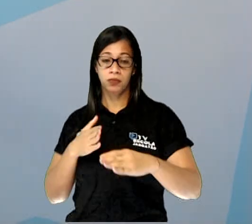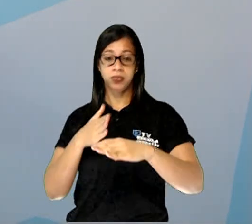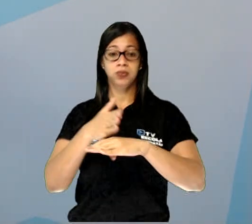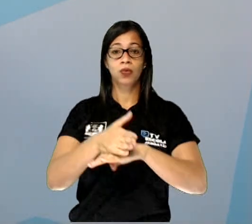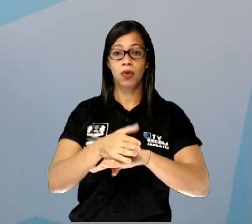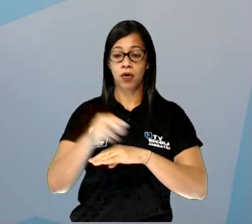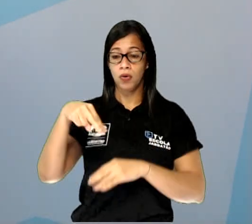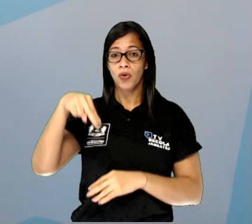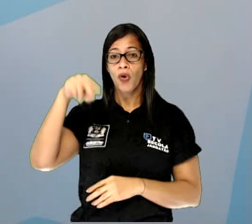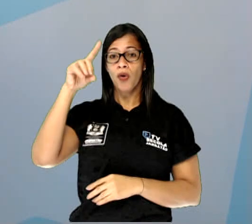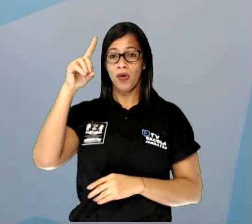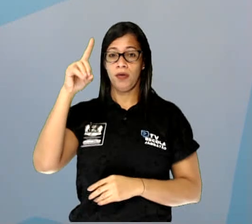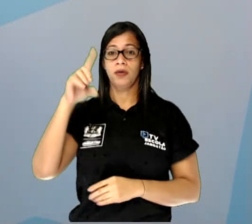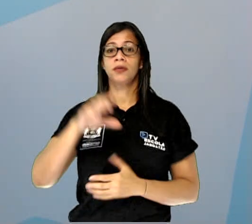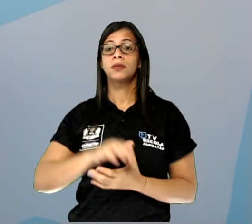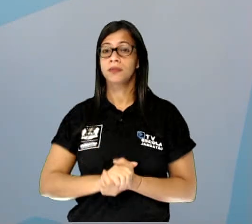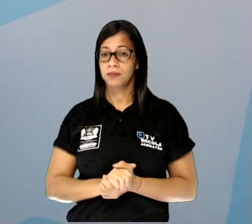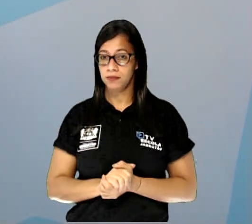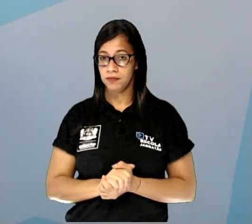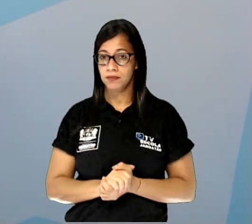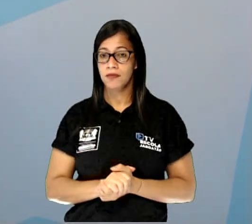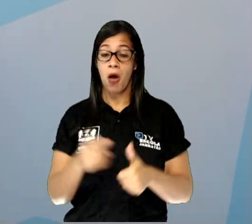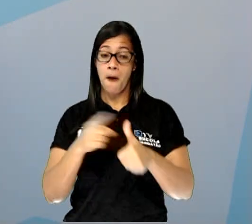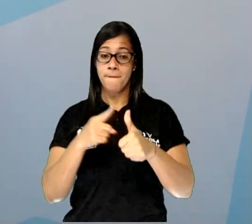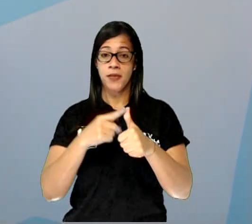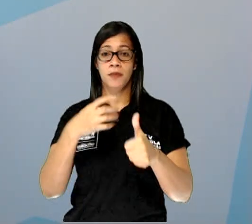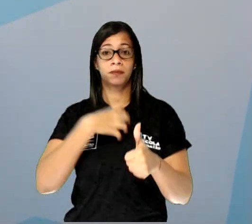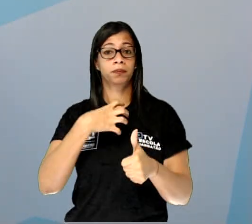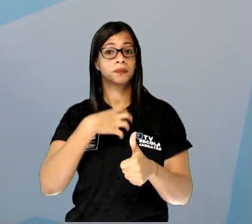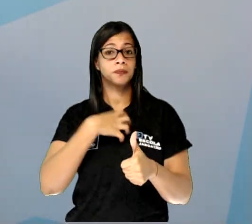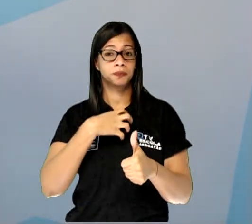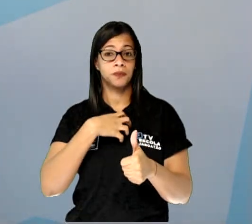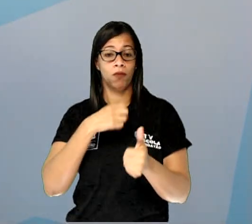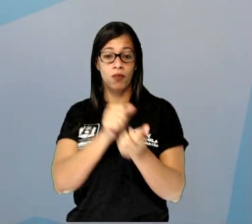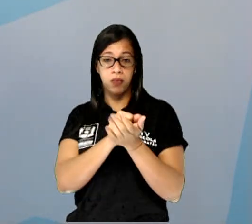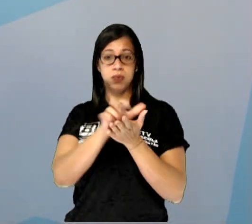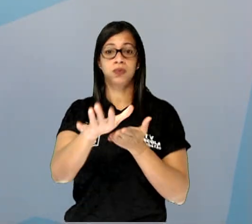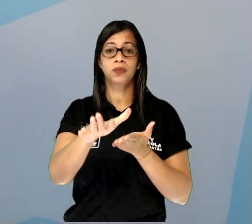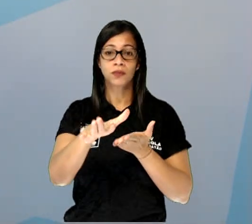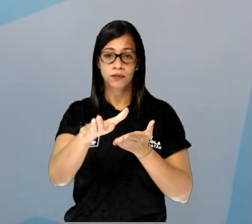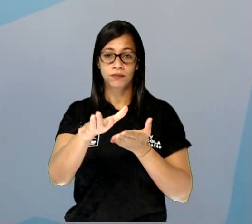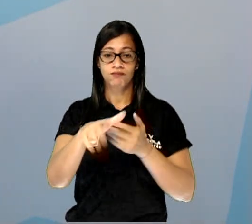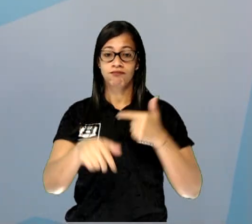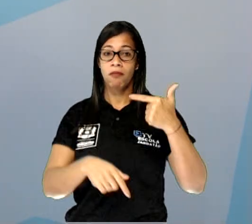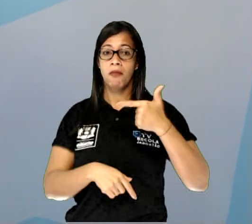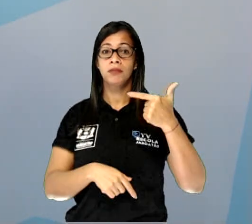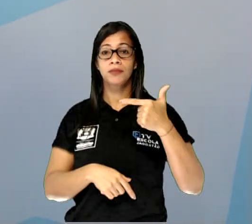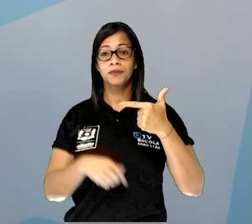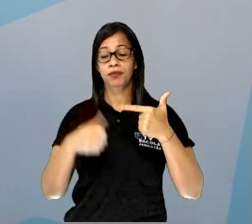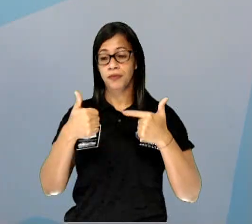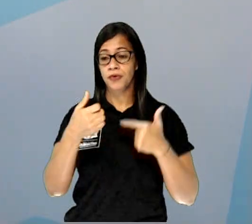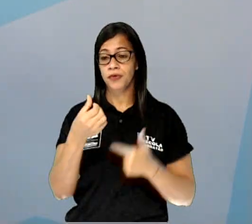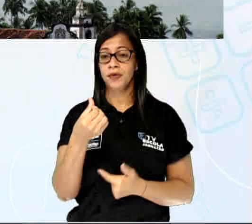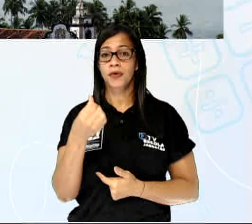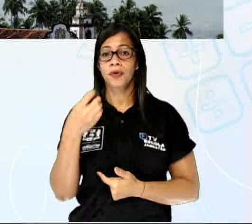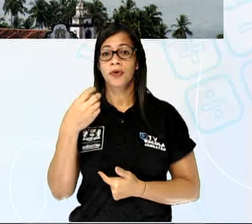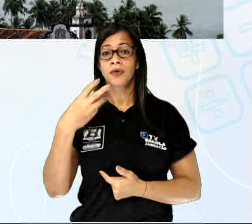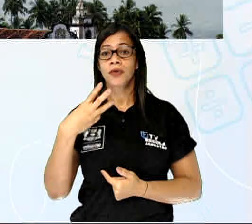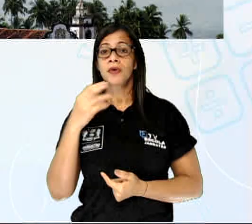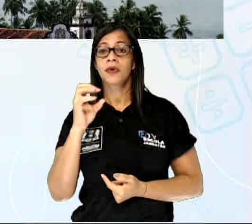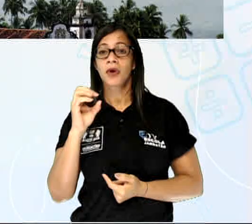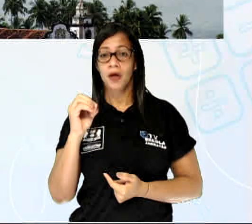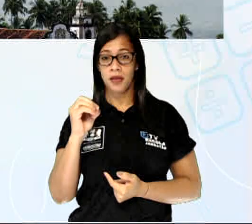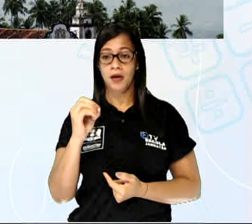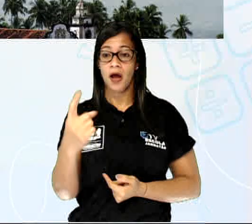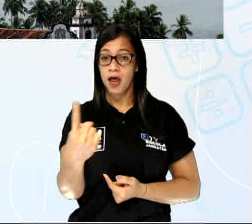primeira tentativa foi na Bahia, não deu certo, foram expulsos. E aí vem a segunda tentativa. Em 1630, eles vêm e têm